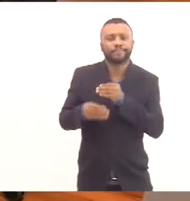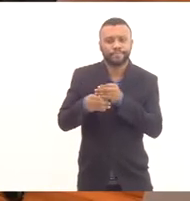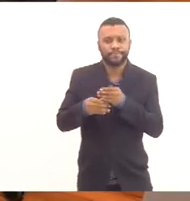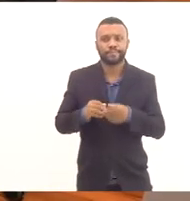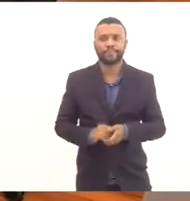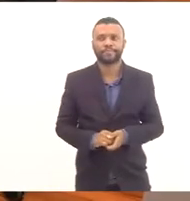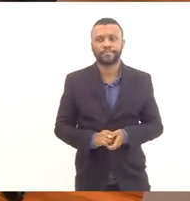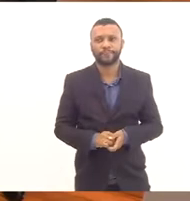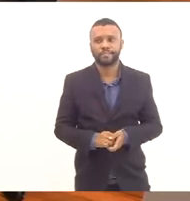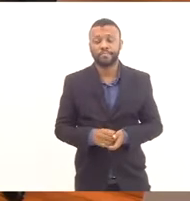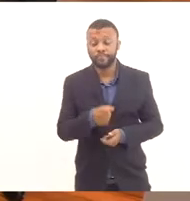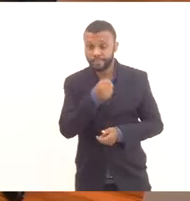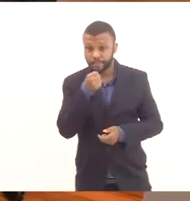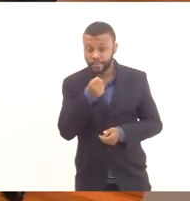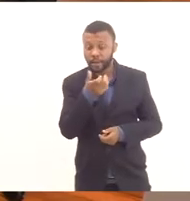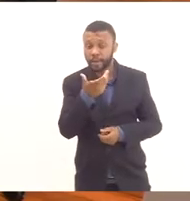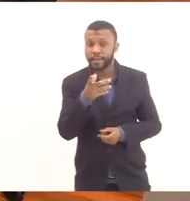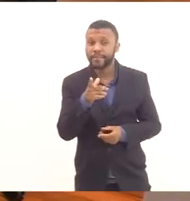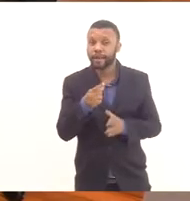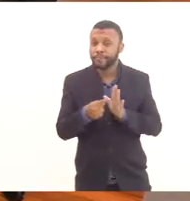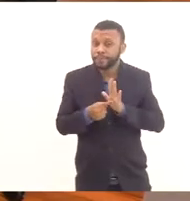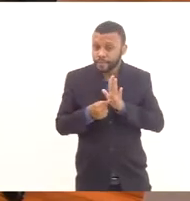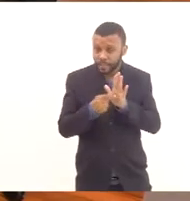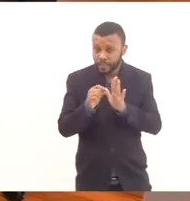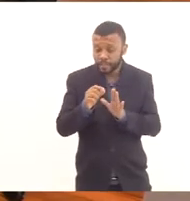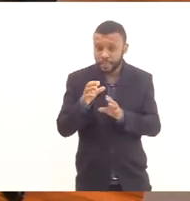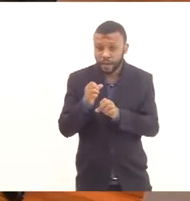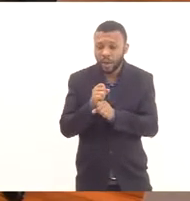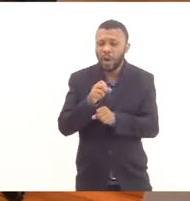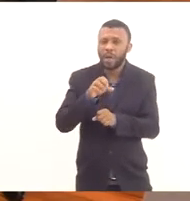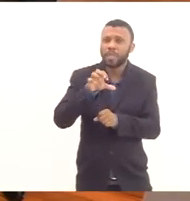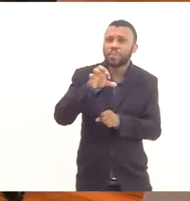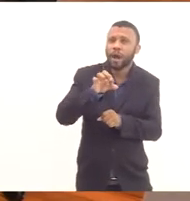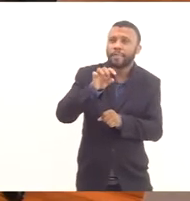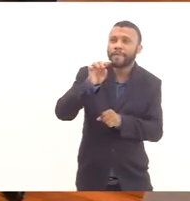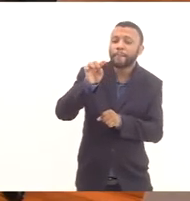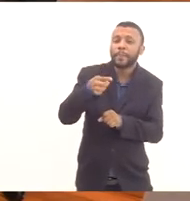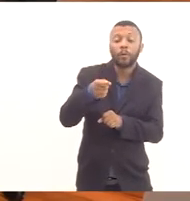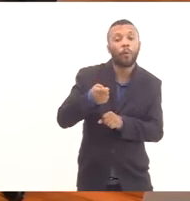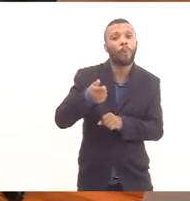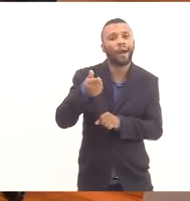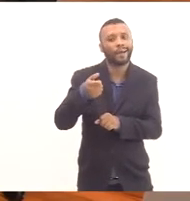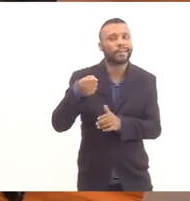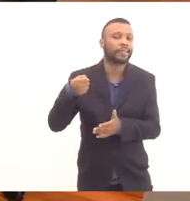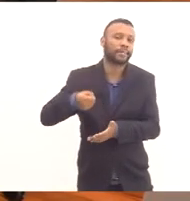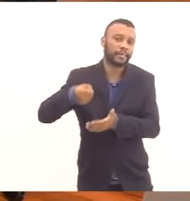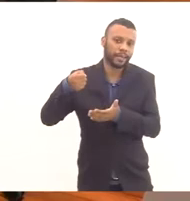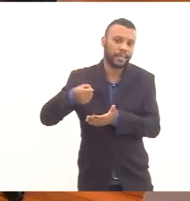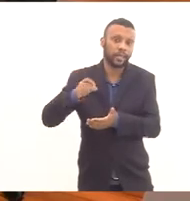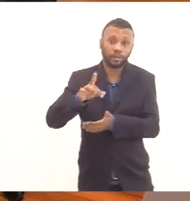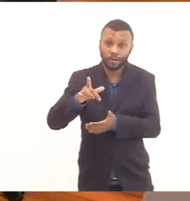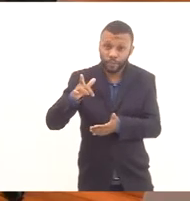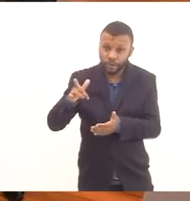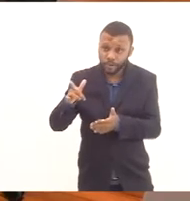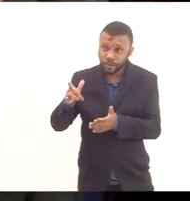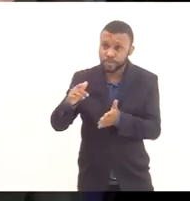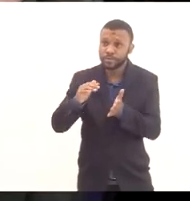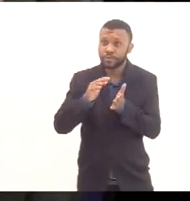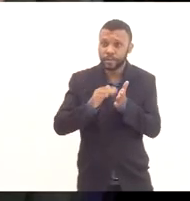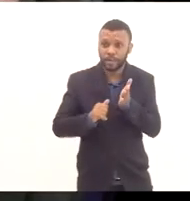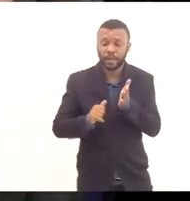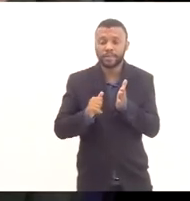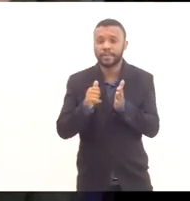na verdade eu queria só pontuar que essas 8 mil quase 9.000 cestas só foram retiradas lá desse